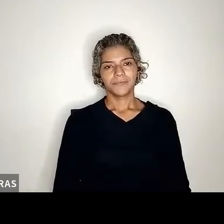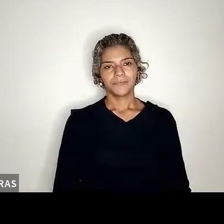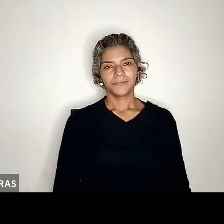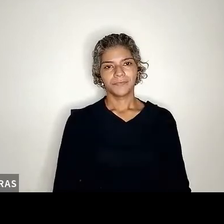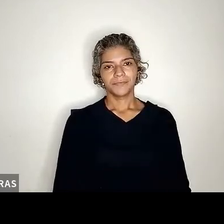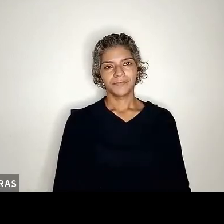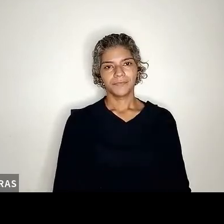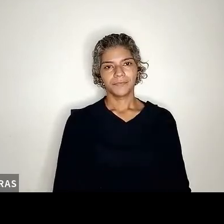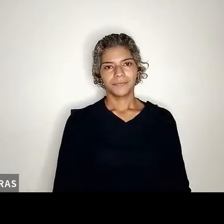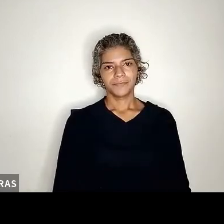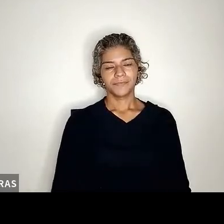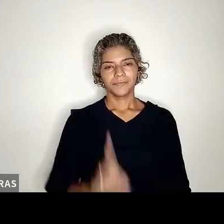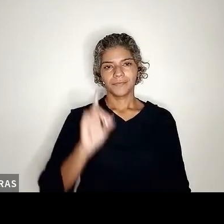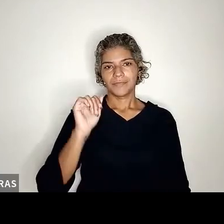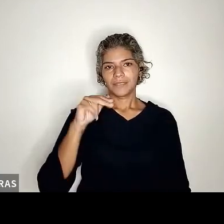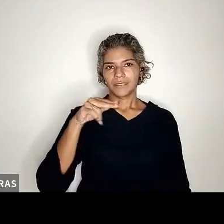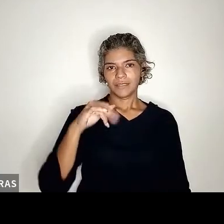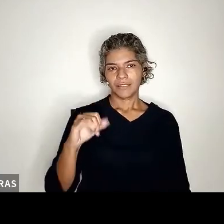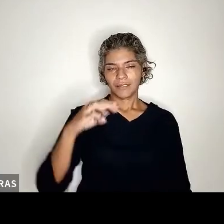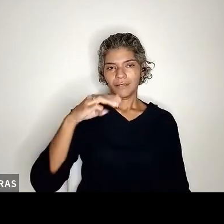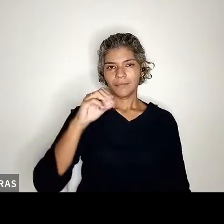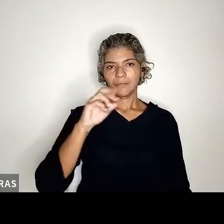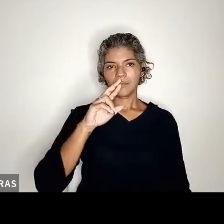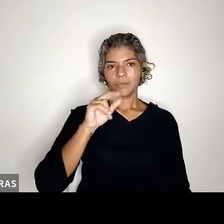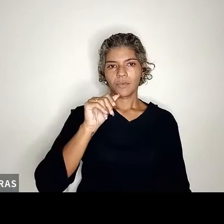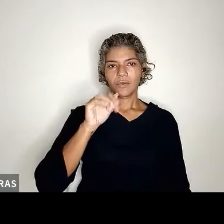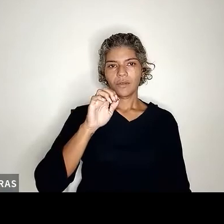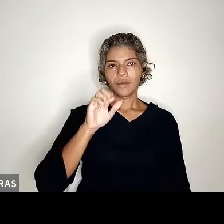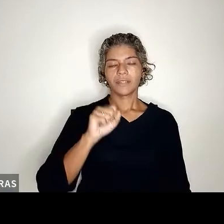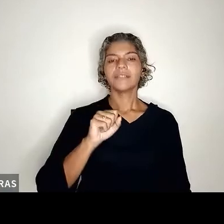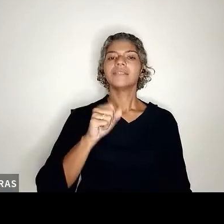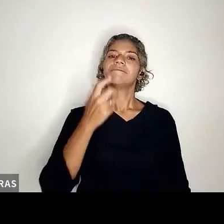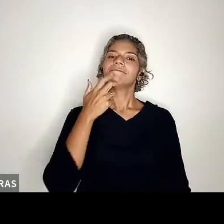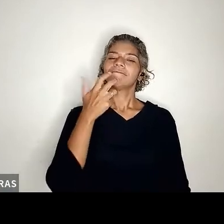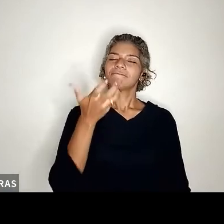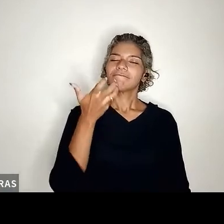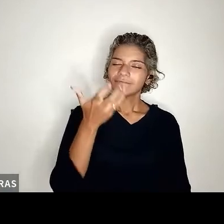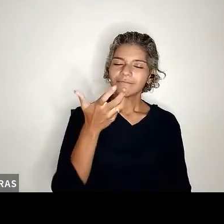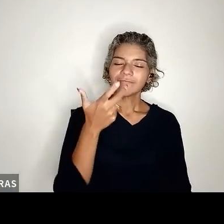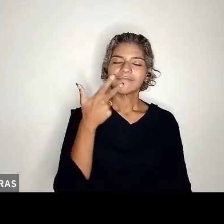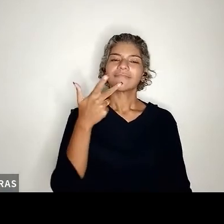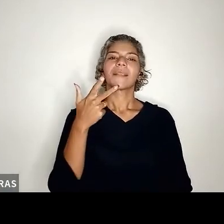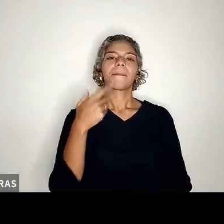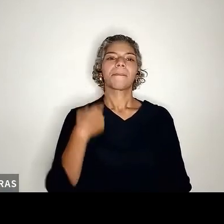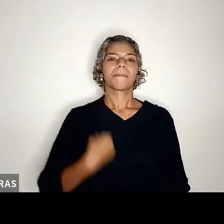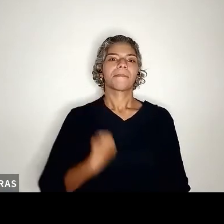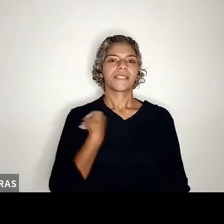Dani Moraes, registrar a presença da professora Daniela Moraes, que é minha orientadora.